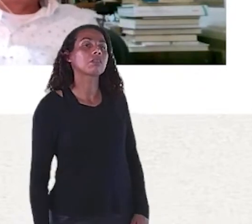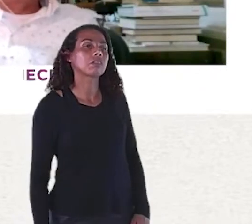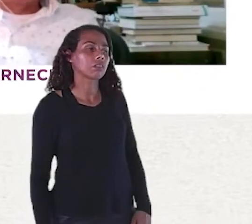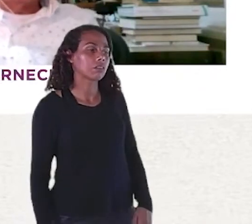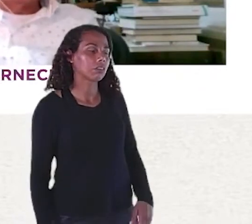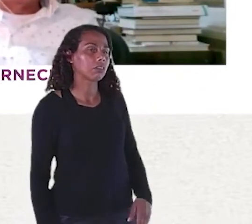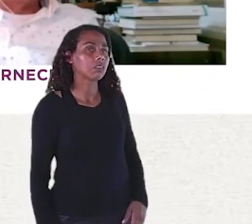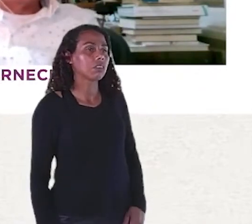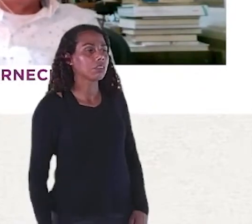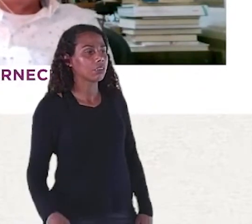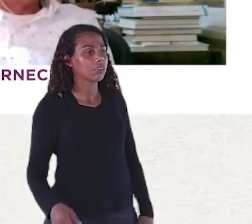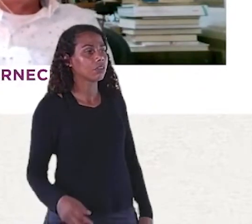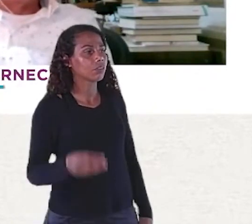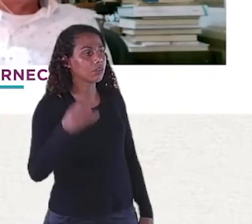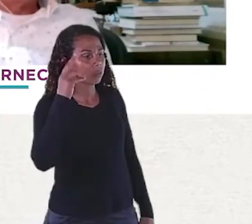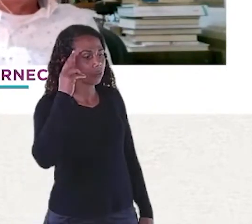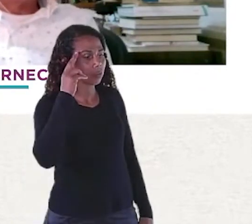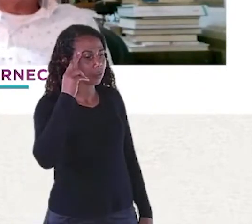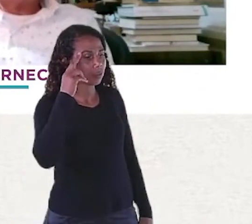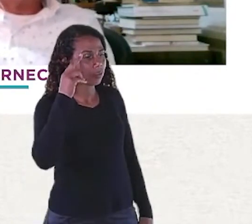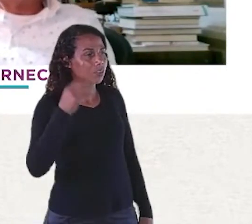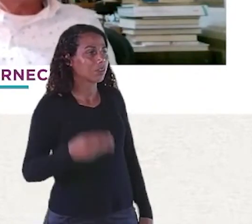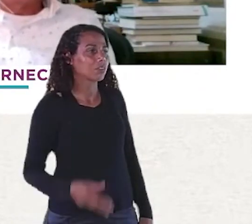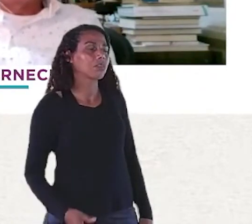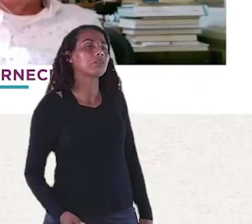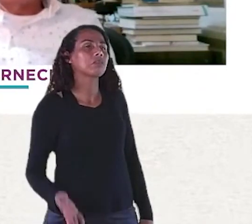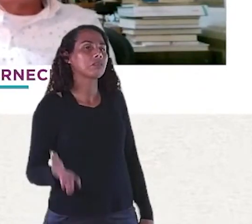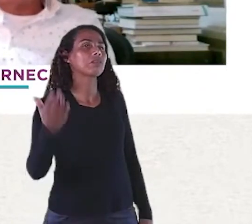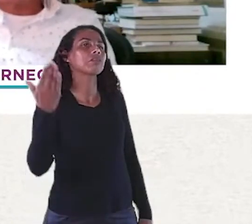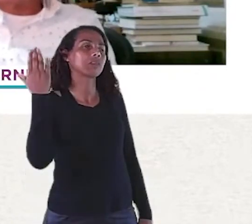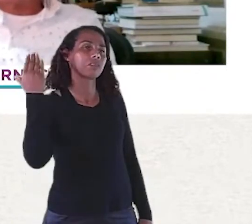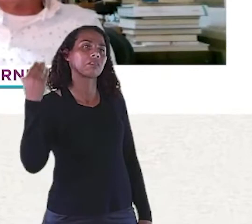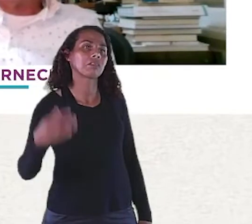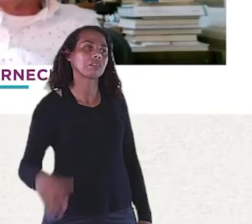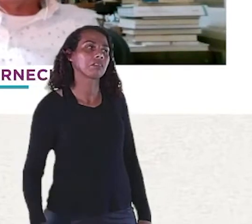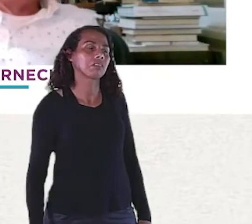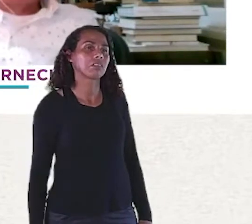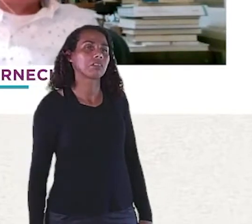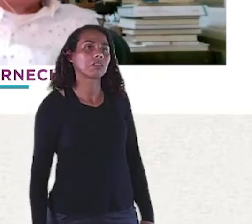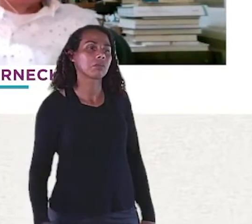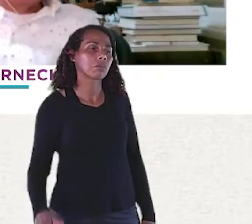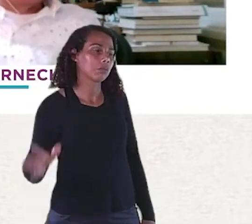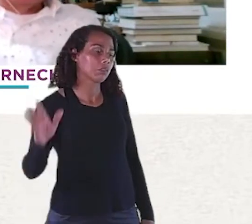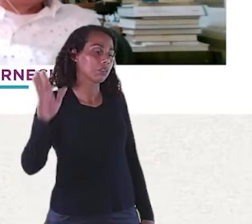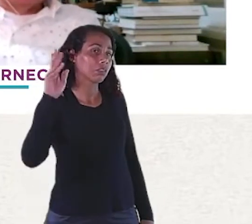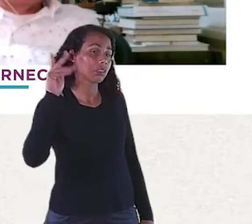minha insignificância. Eu te permito contar uma história que também não é recente, aliás, não tem nada novo aqui.